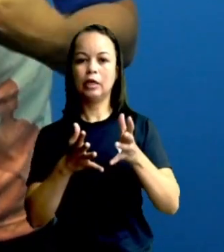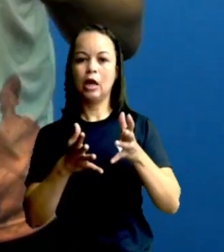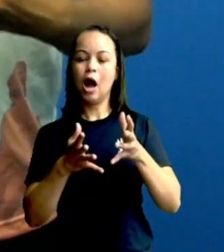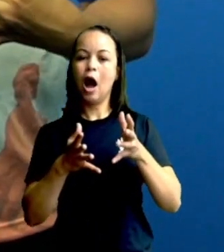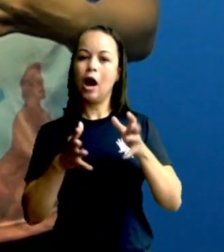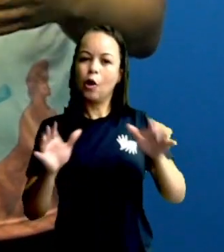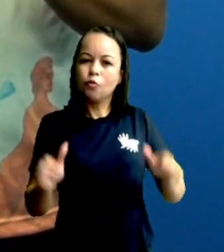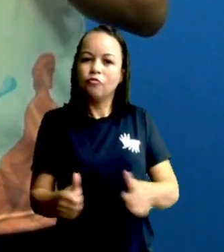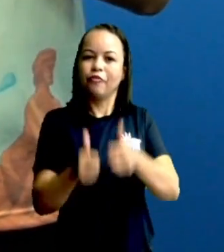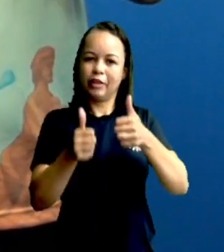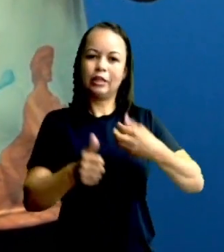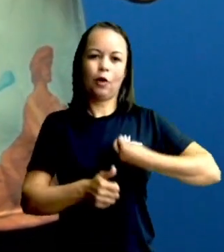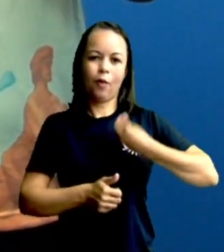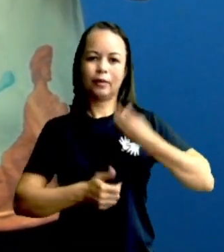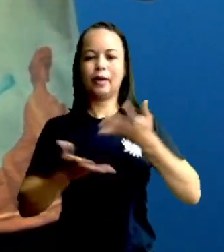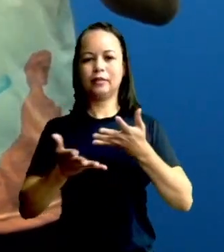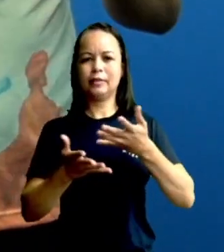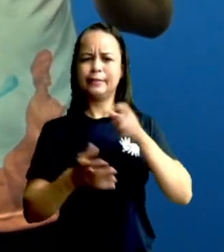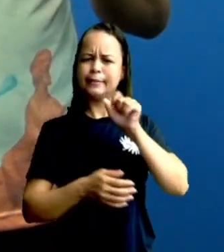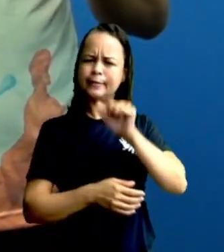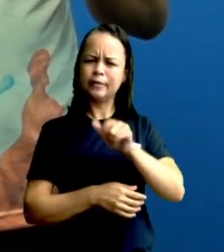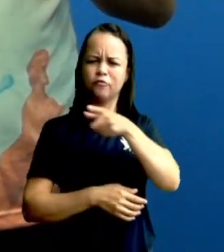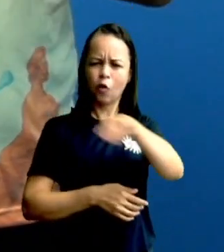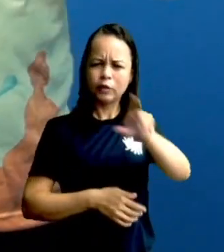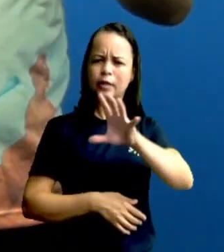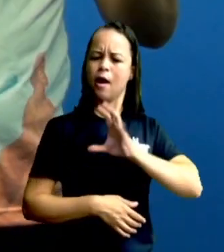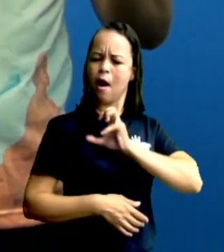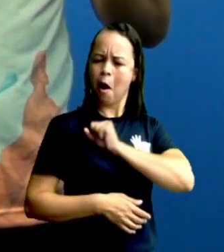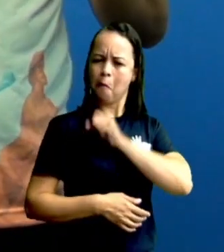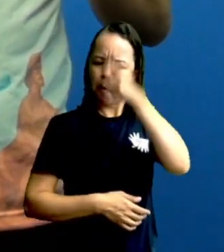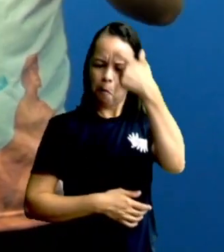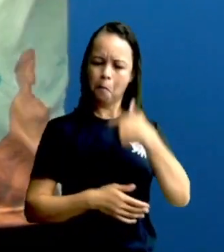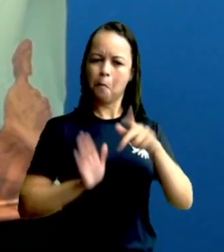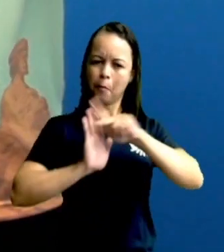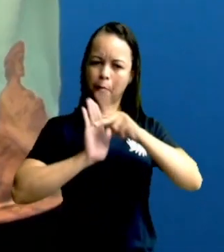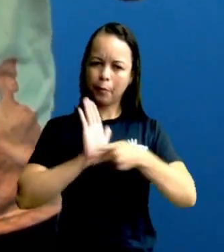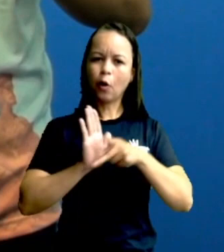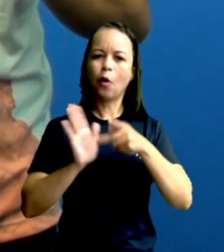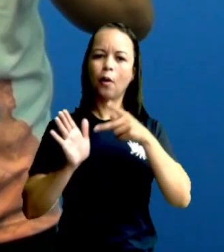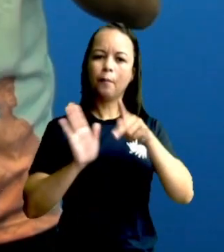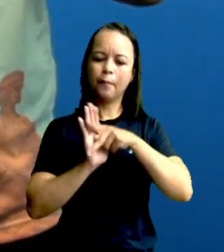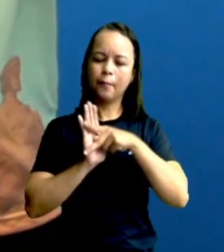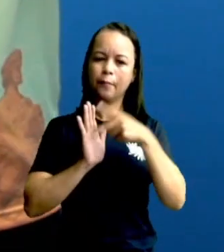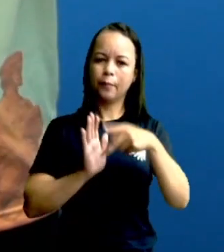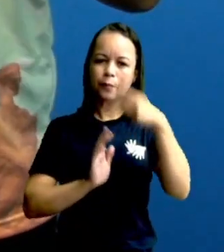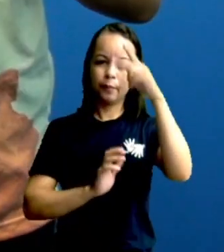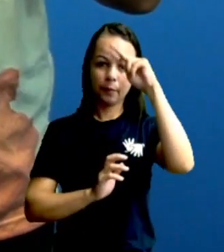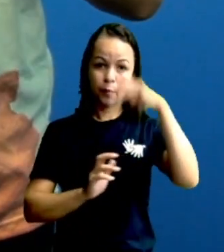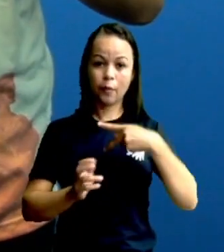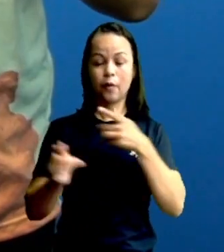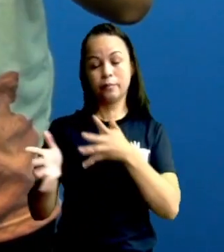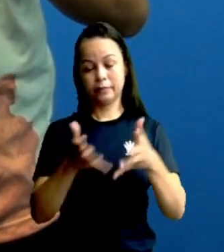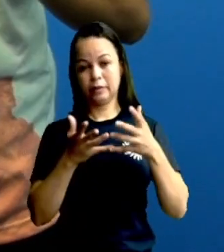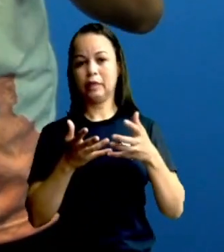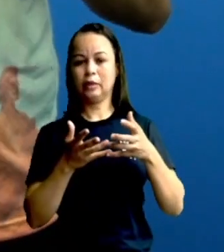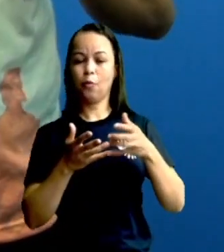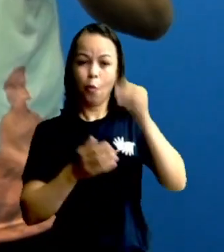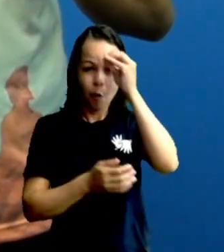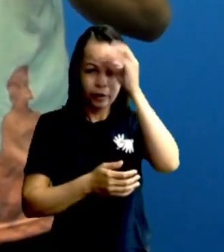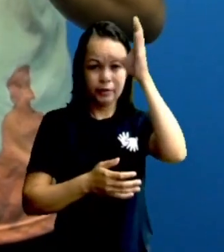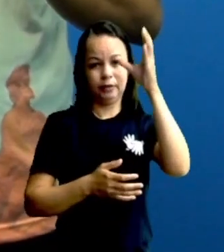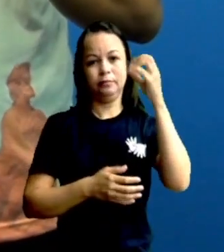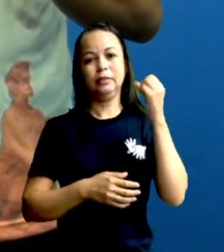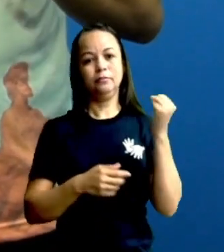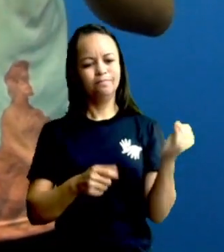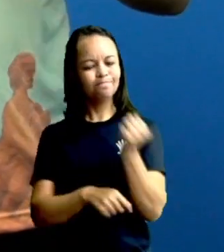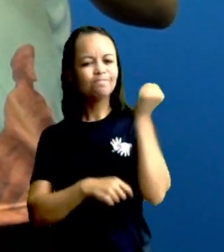se ama, se cuida. Dados são importantes, informações são importantes, conhecimento é tudo, conhecimento é poder, poder